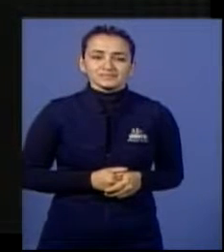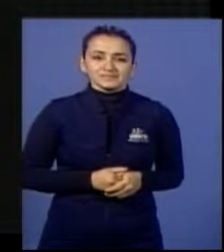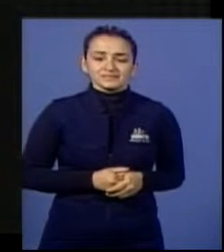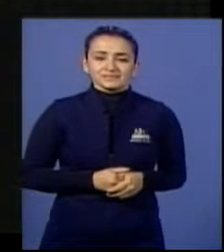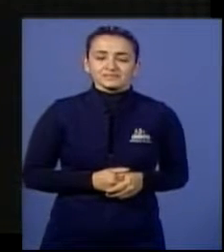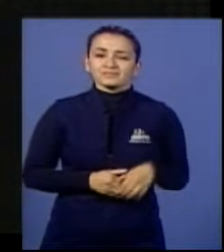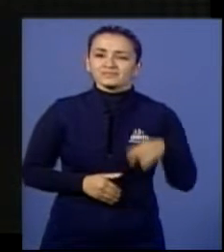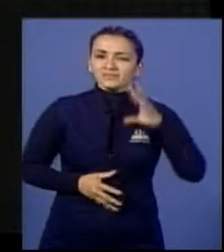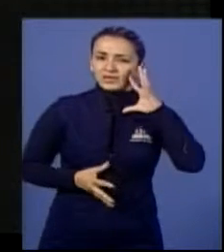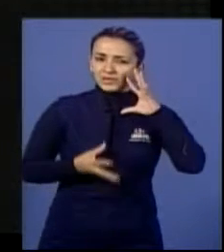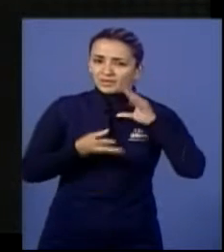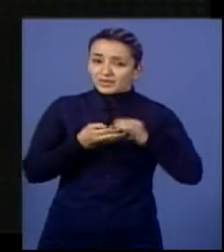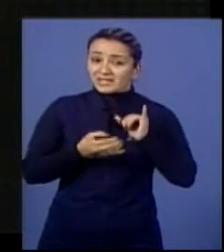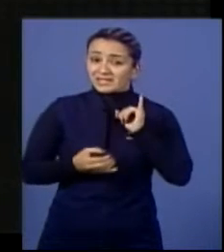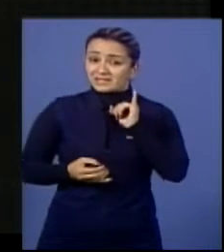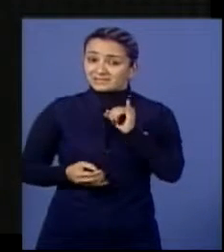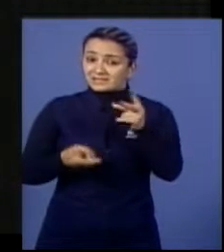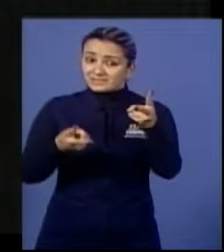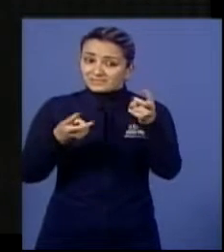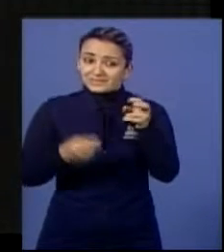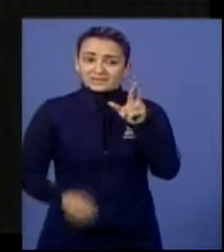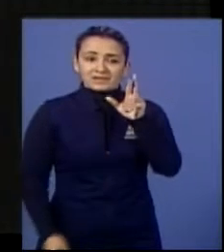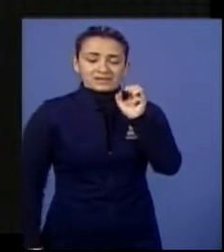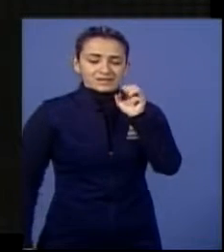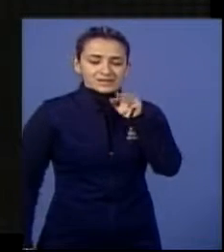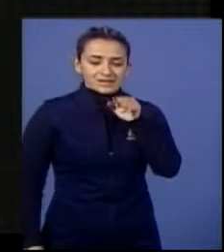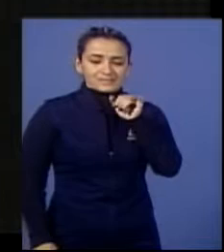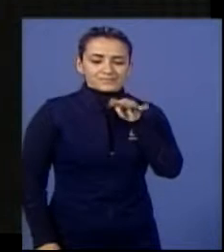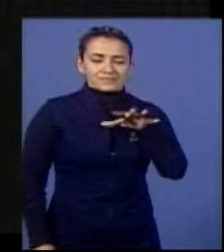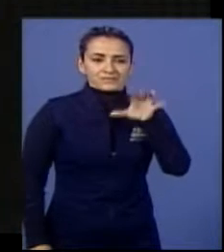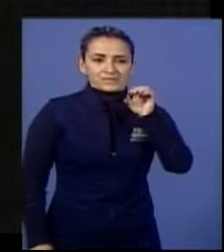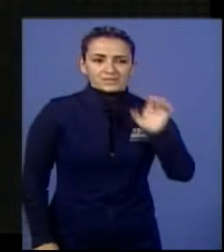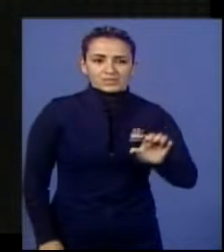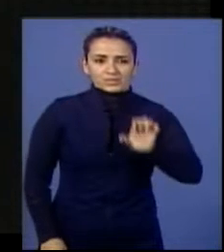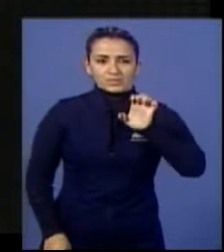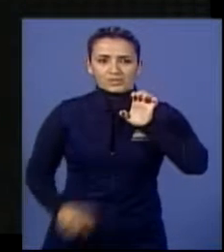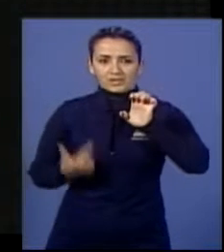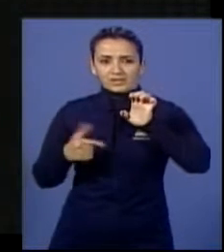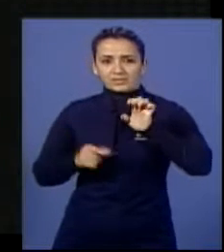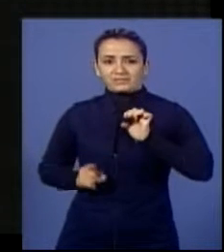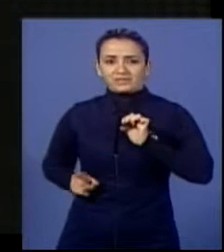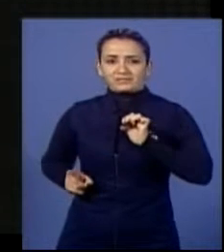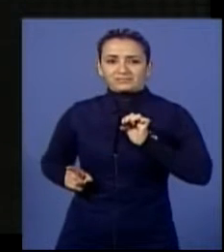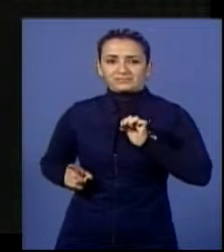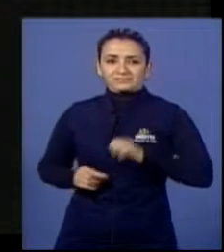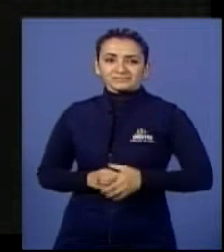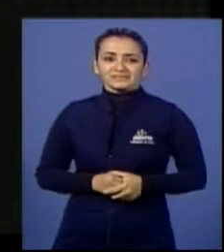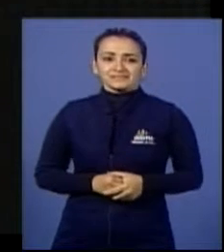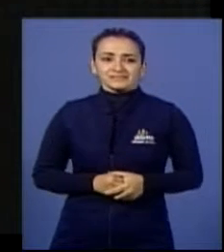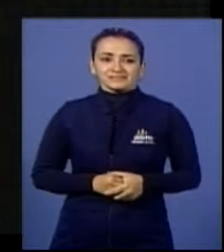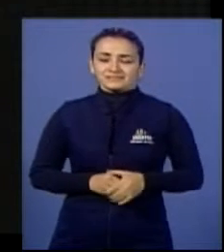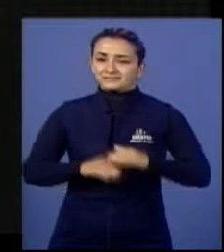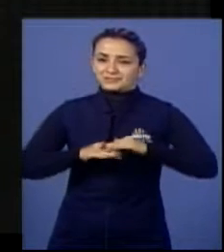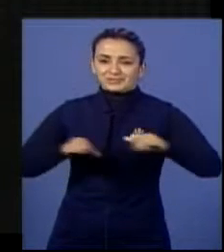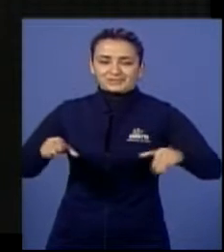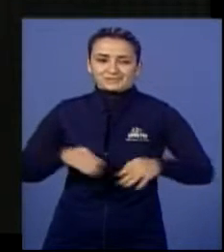Vai. Então, assim, se fosse pelo ramificado, o E já tinha morrido. O E? Isso. Duas pontas. Já